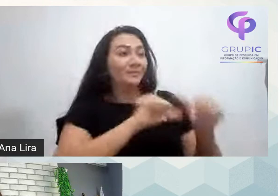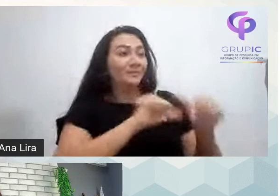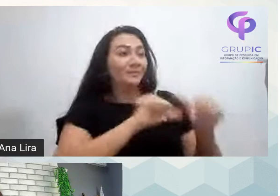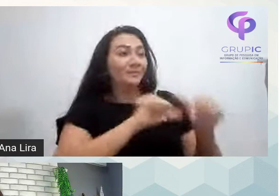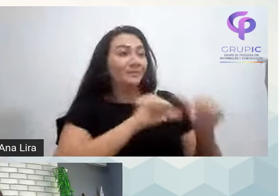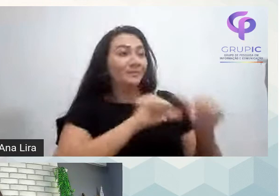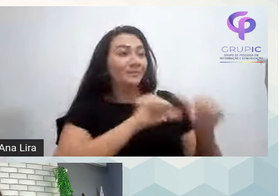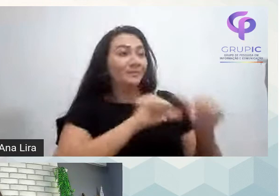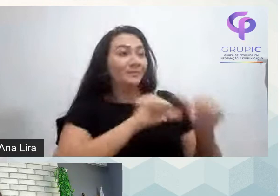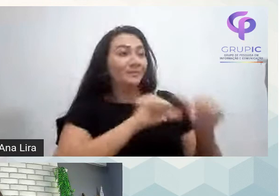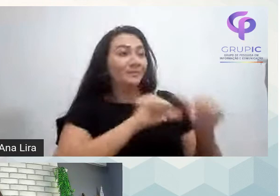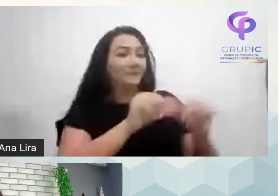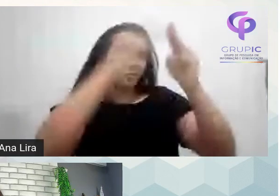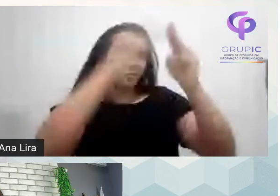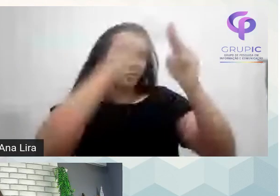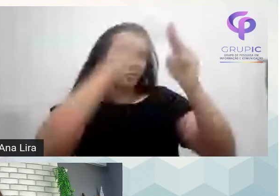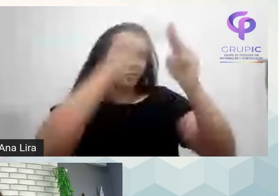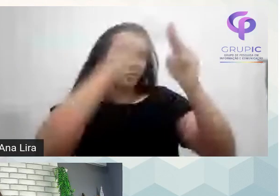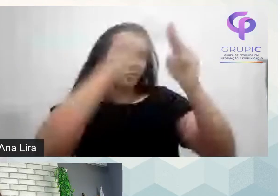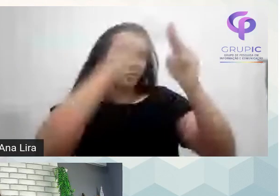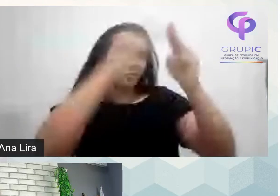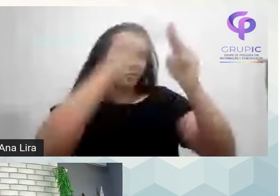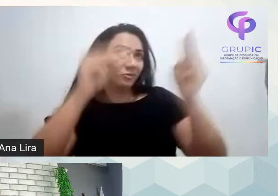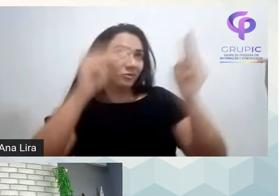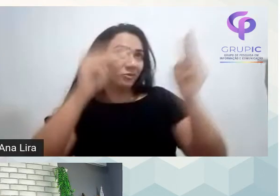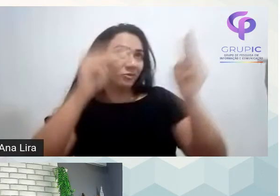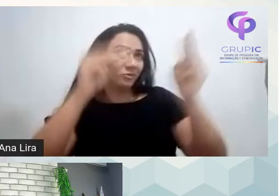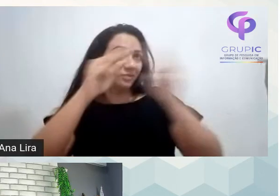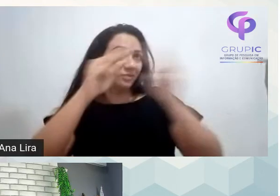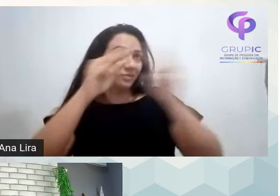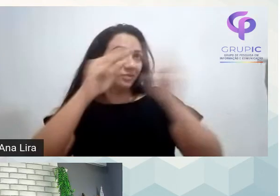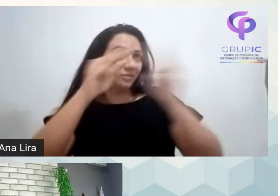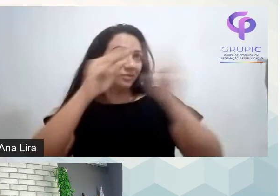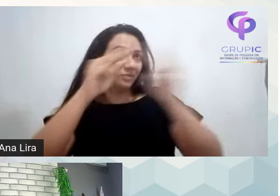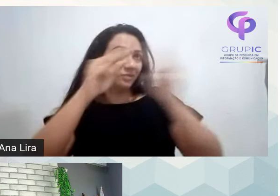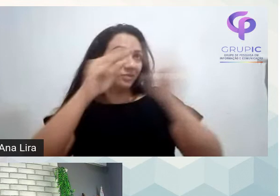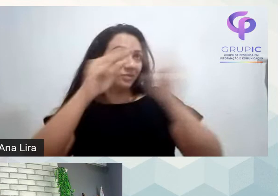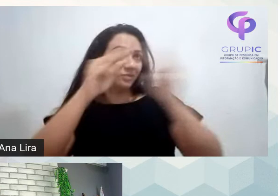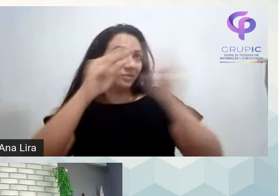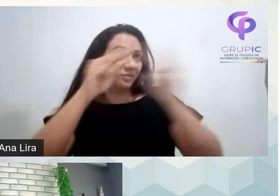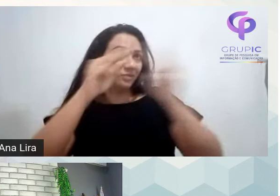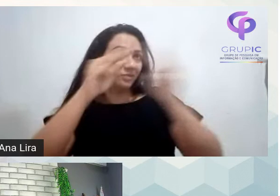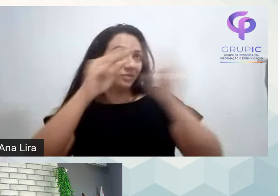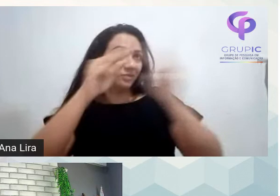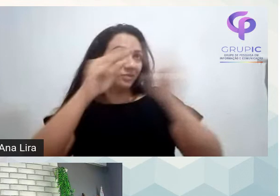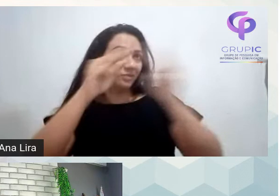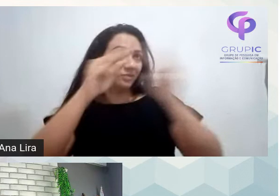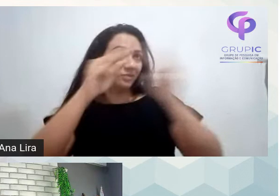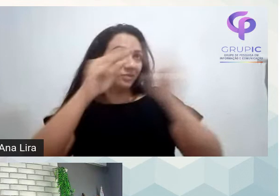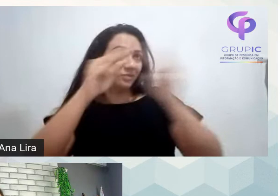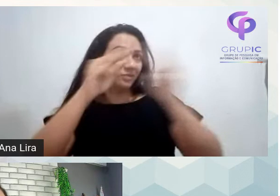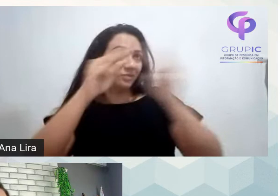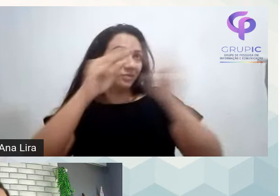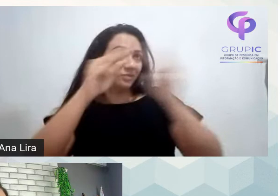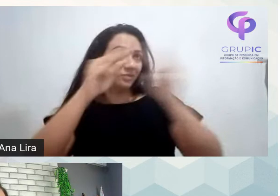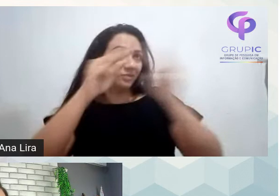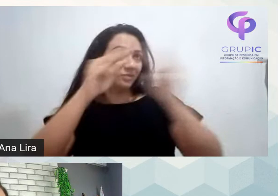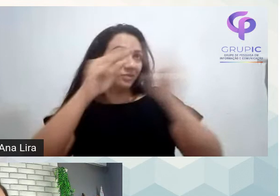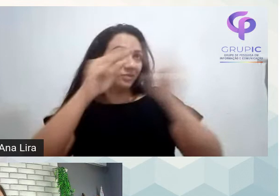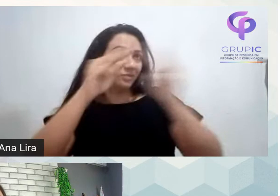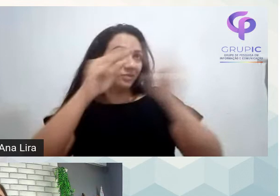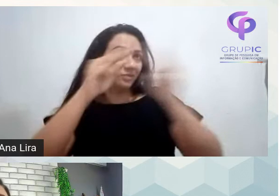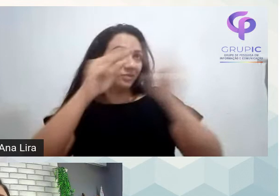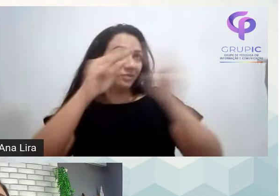algo, mudou, é uma pessoa melhor por conta daquela organização, significa que